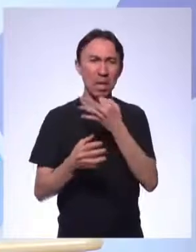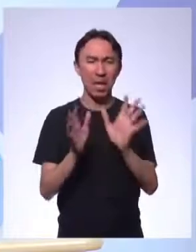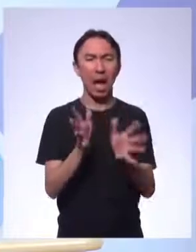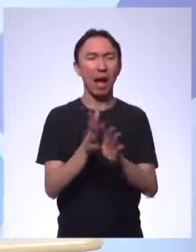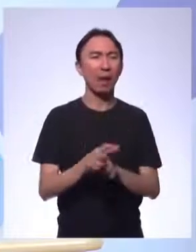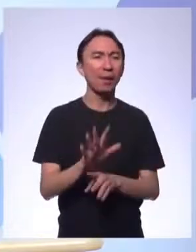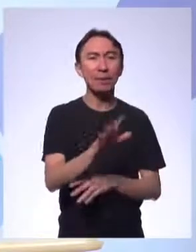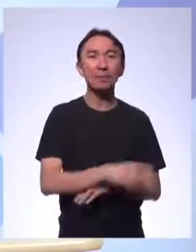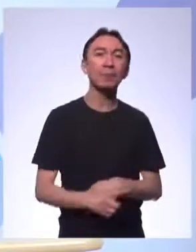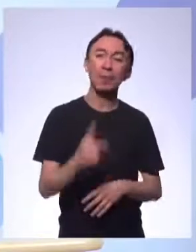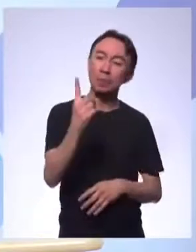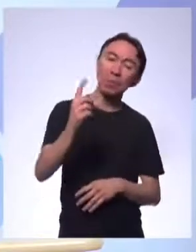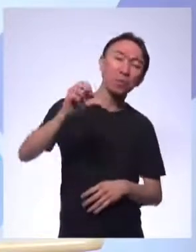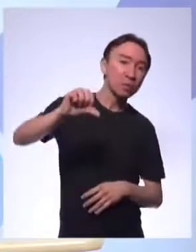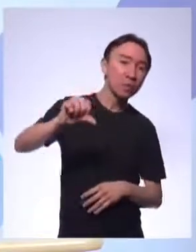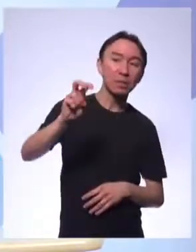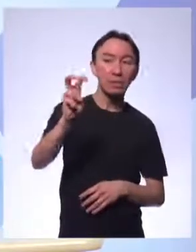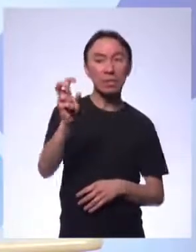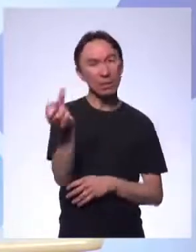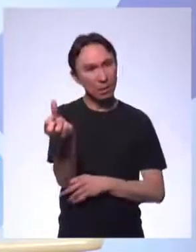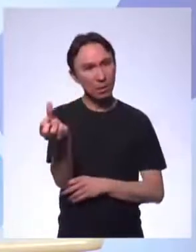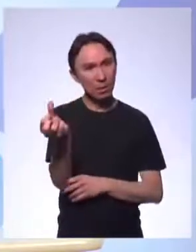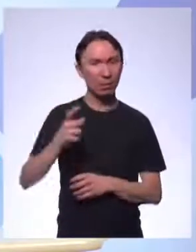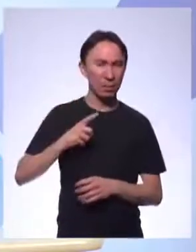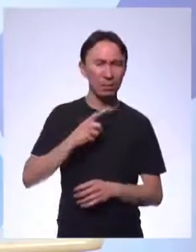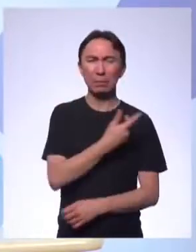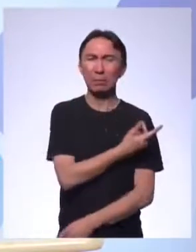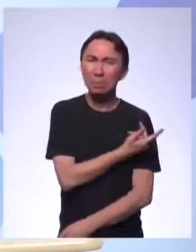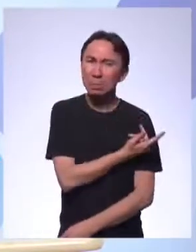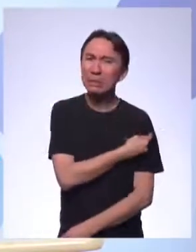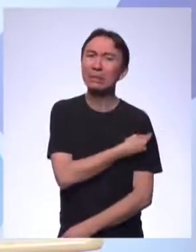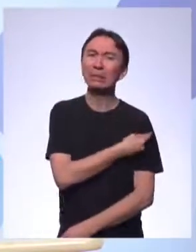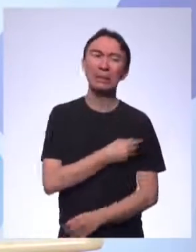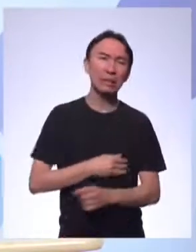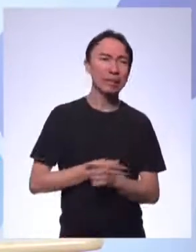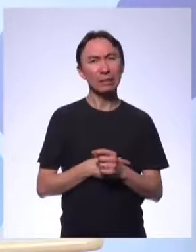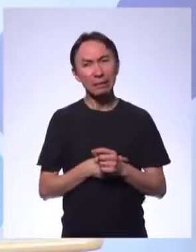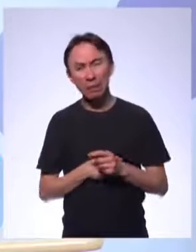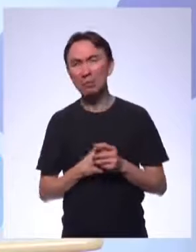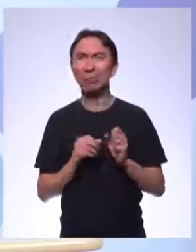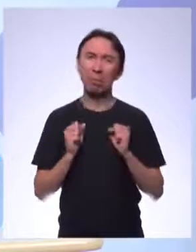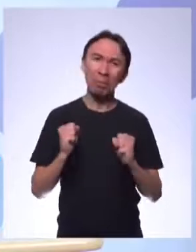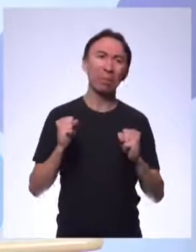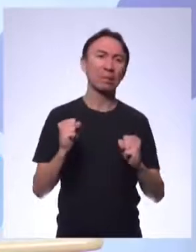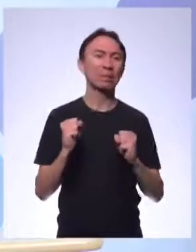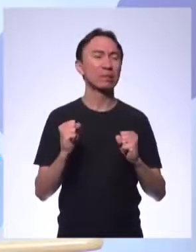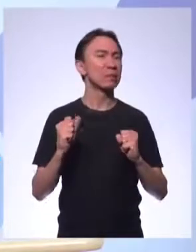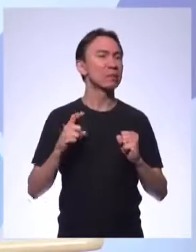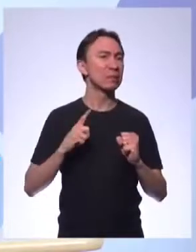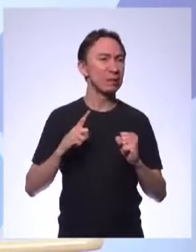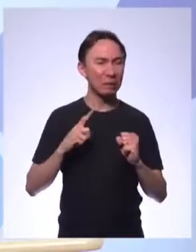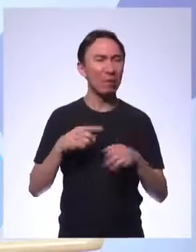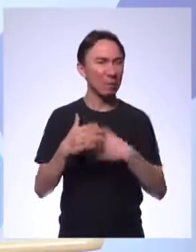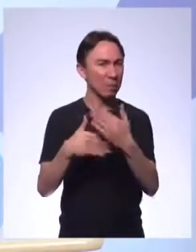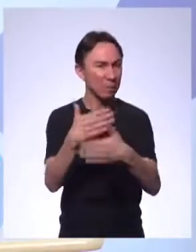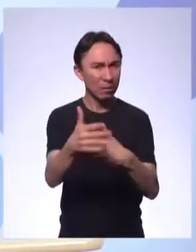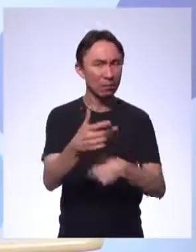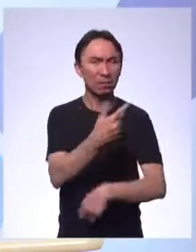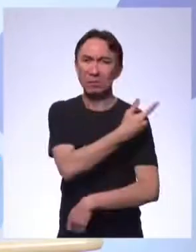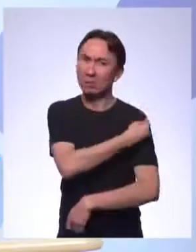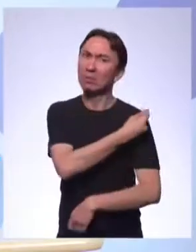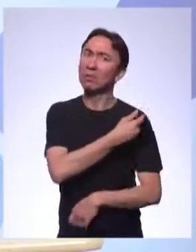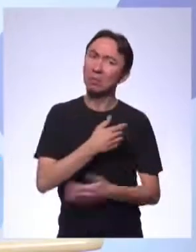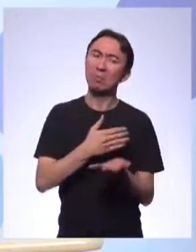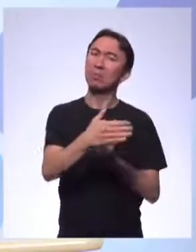Tem 1956, deve ter alguma vacina que deve ter se fixado, né, nesse ano,